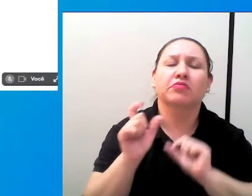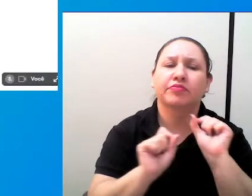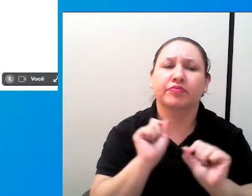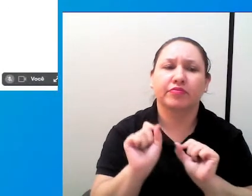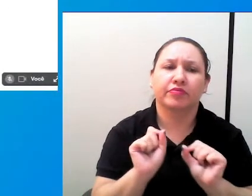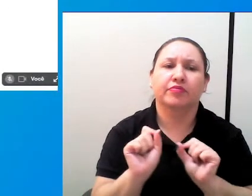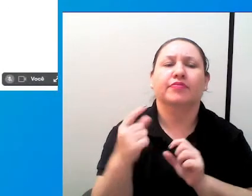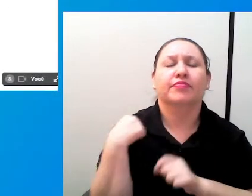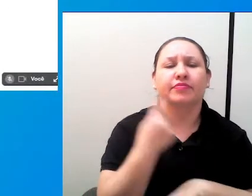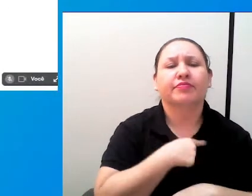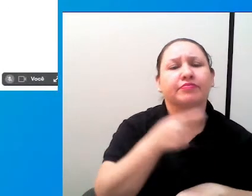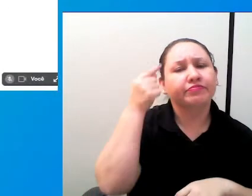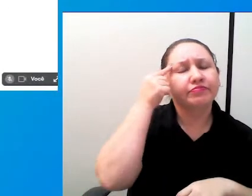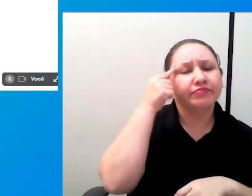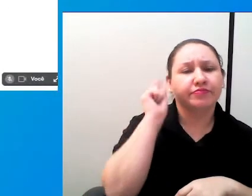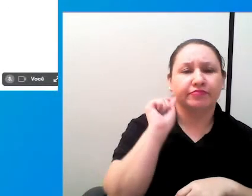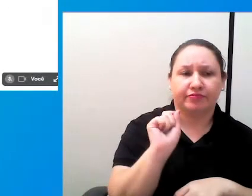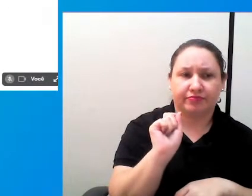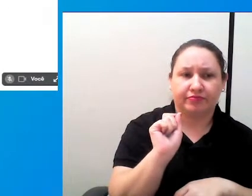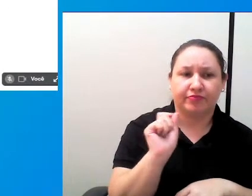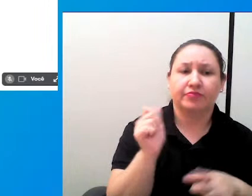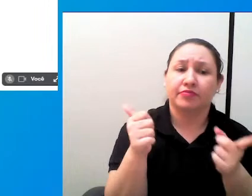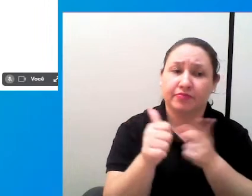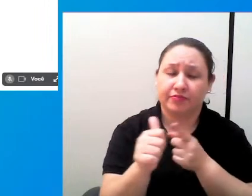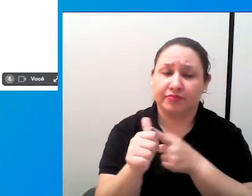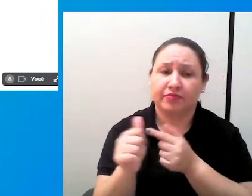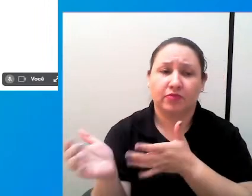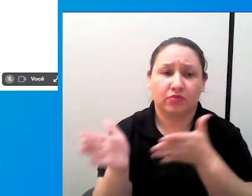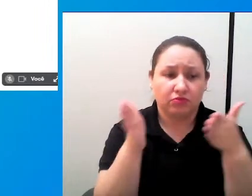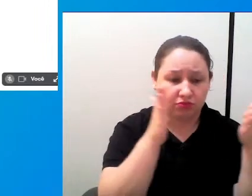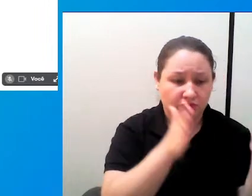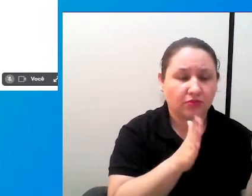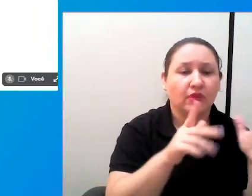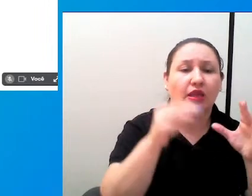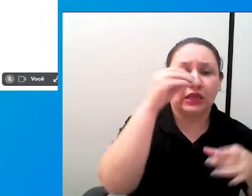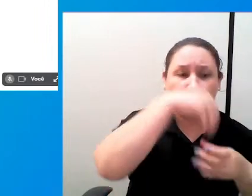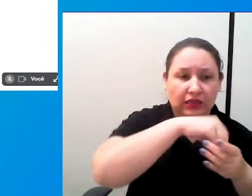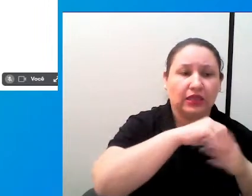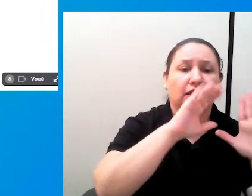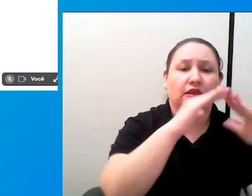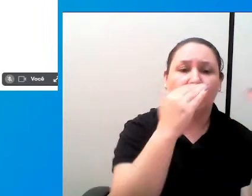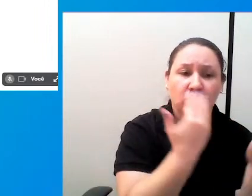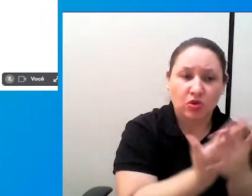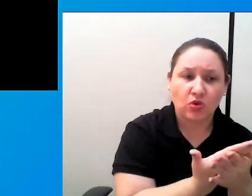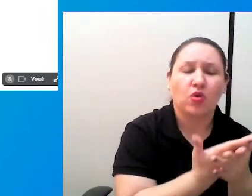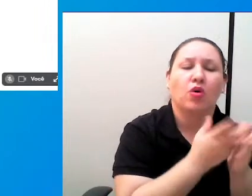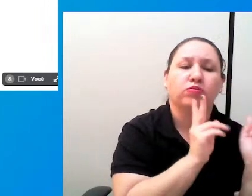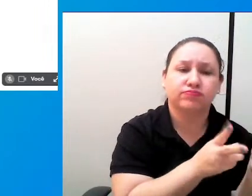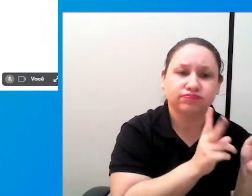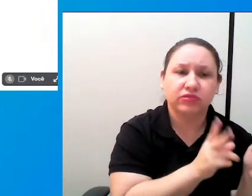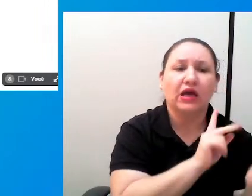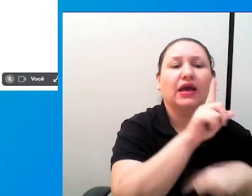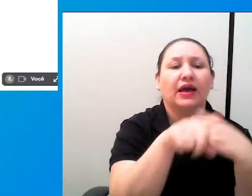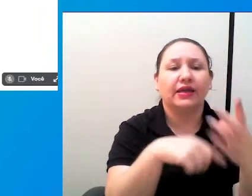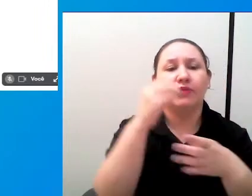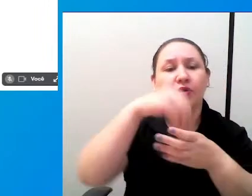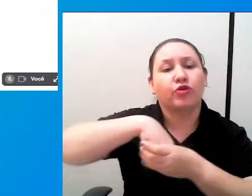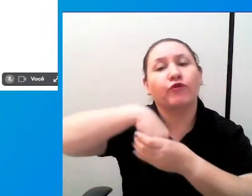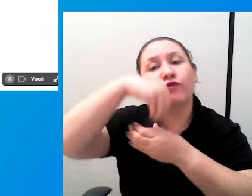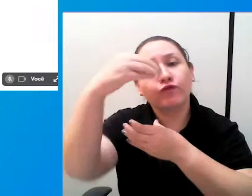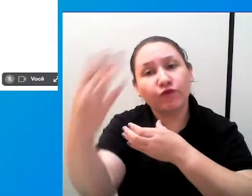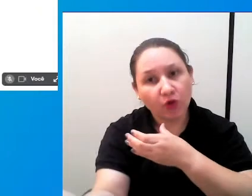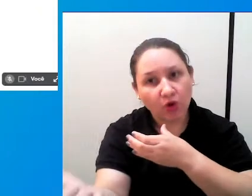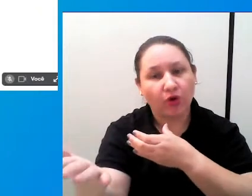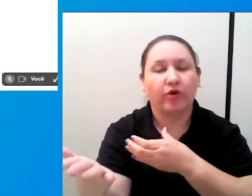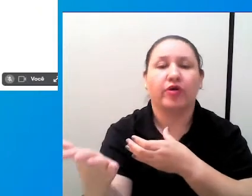dois tempos, o tempo escola e o tempo comunidade, com se trabalha na alternância pedagógica, na pedagogia da alternância nas casas familiares rurais.